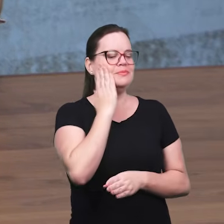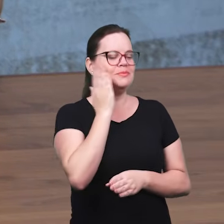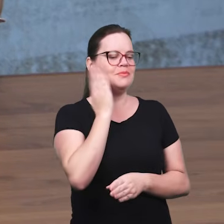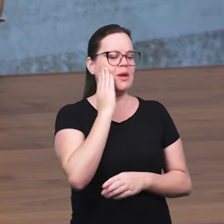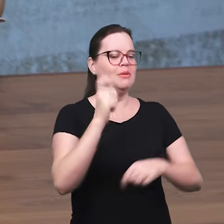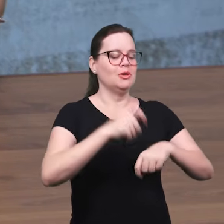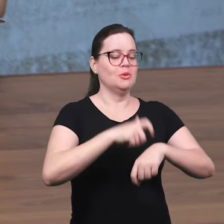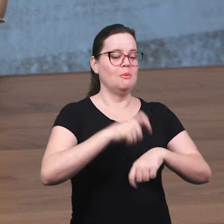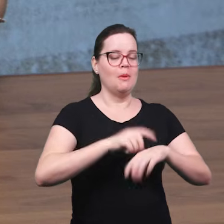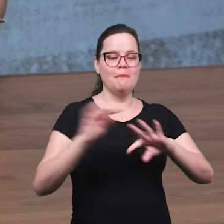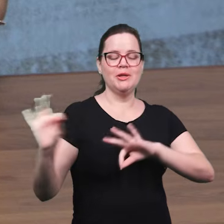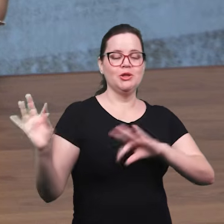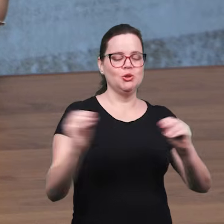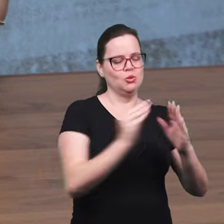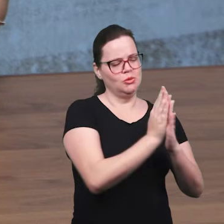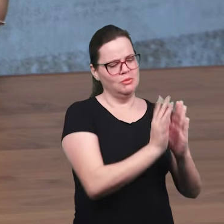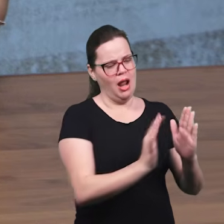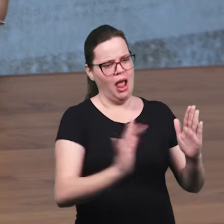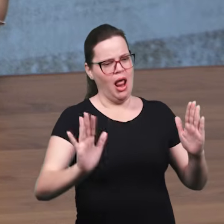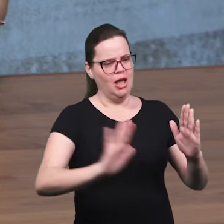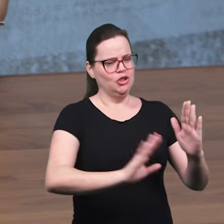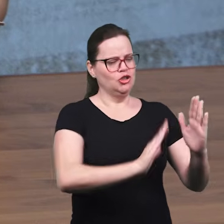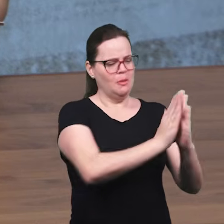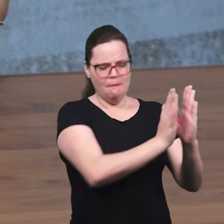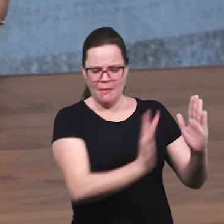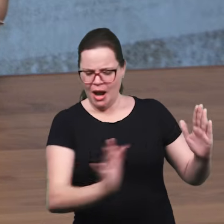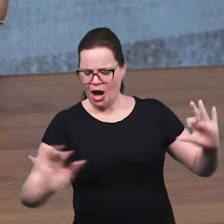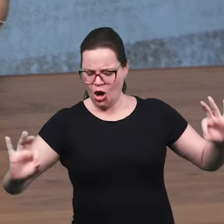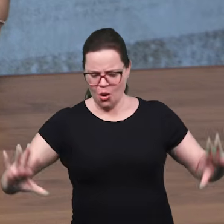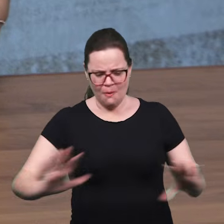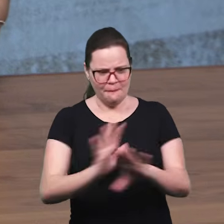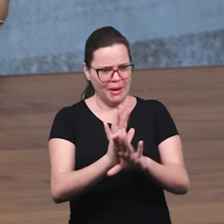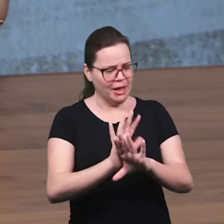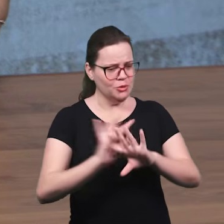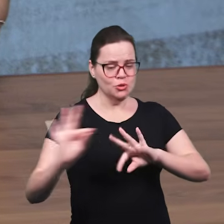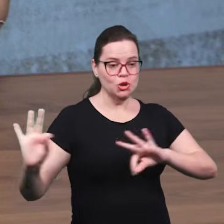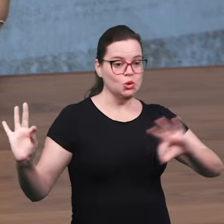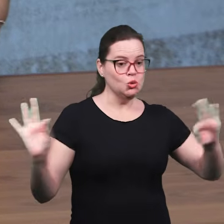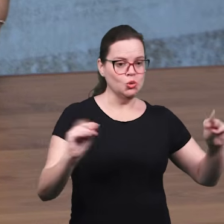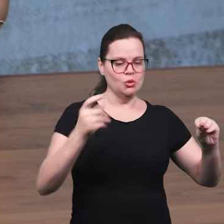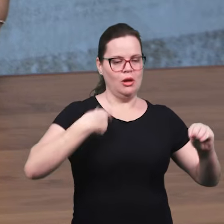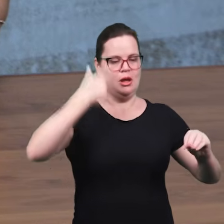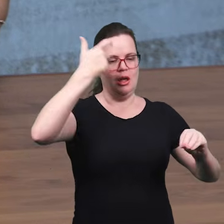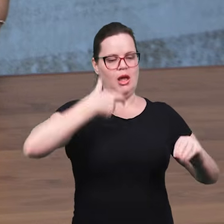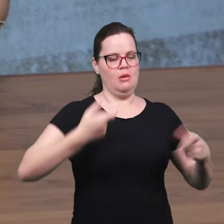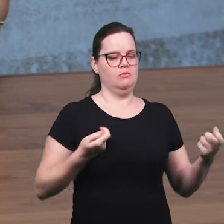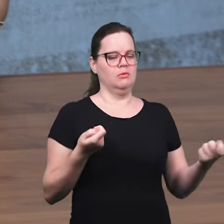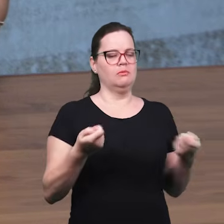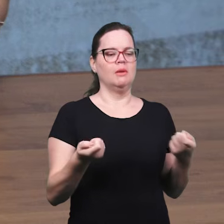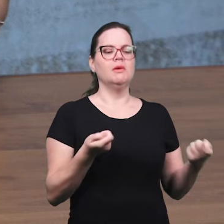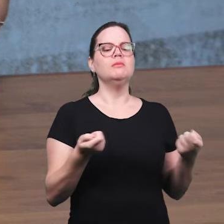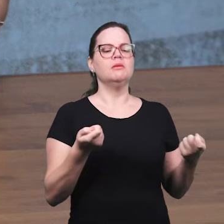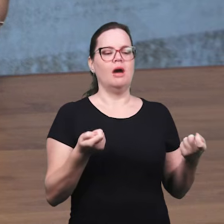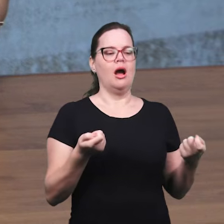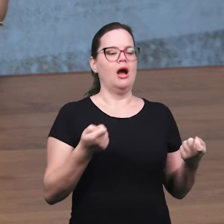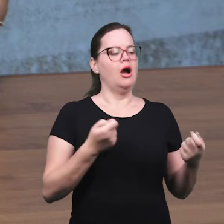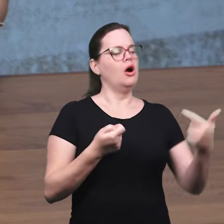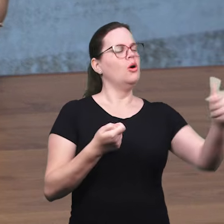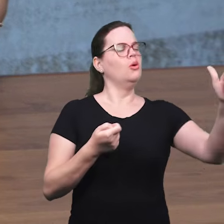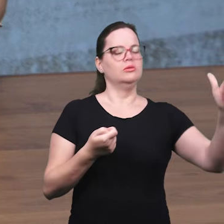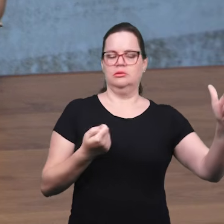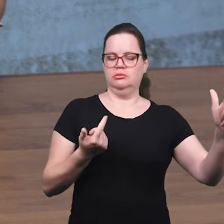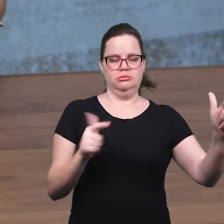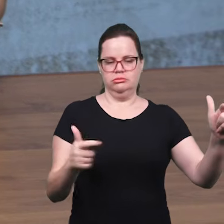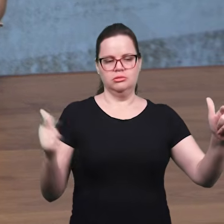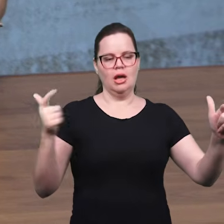do sol e desde o poente, que fora de mim não há outro. Eu sou o